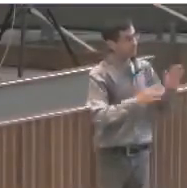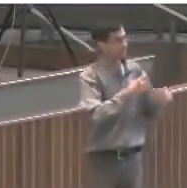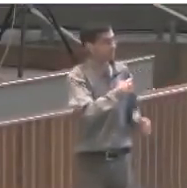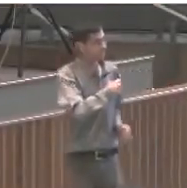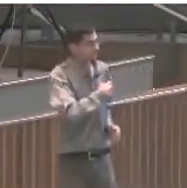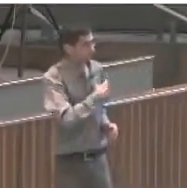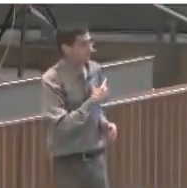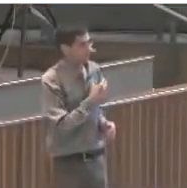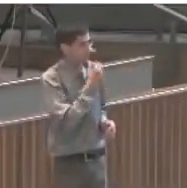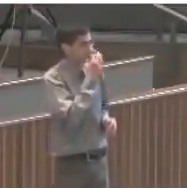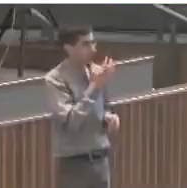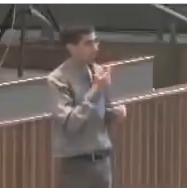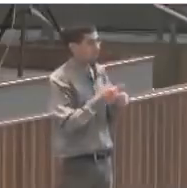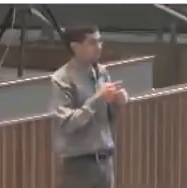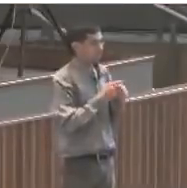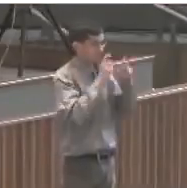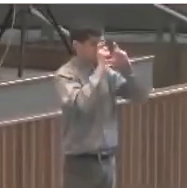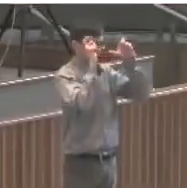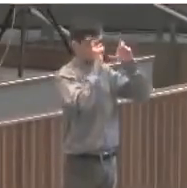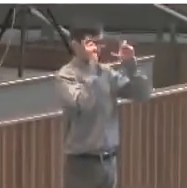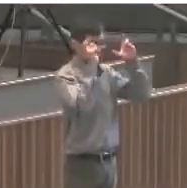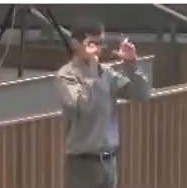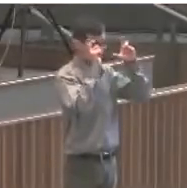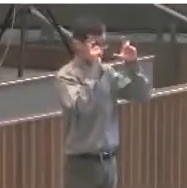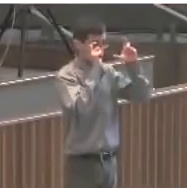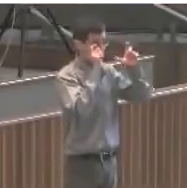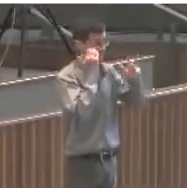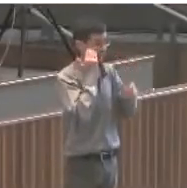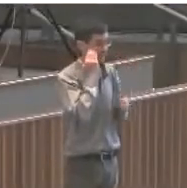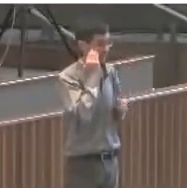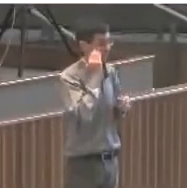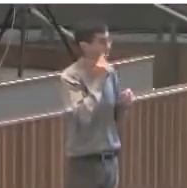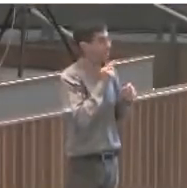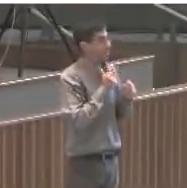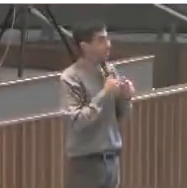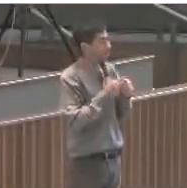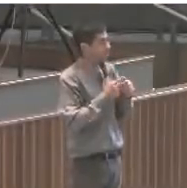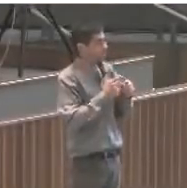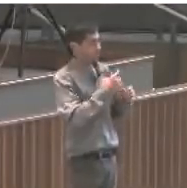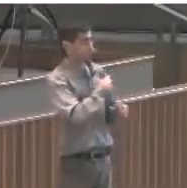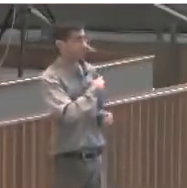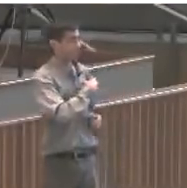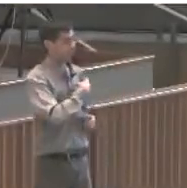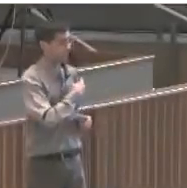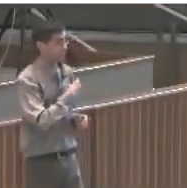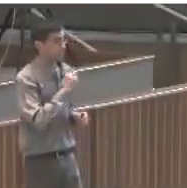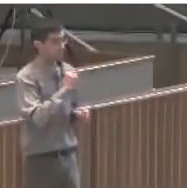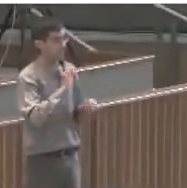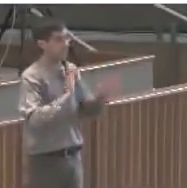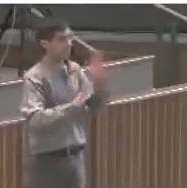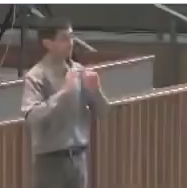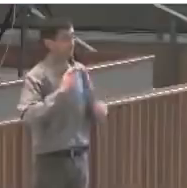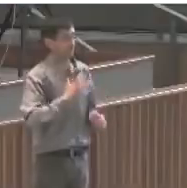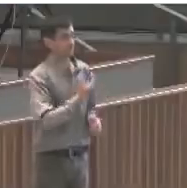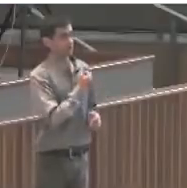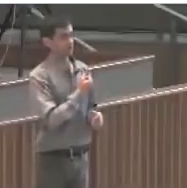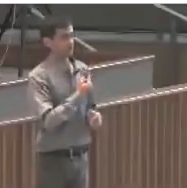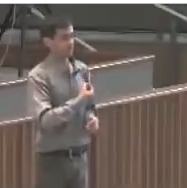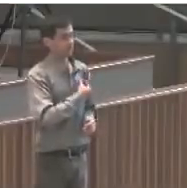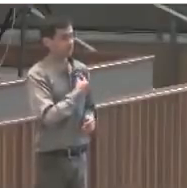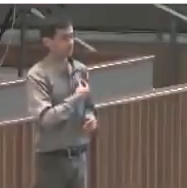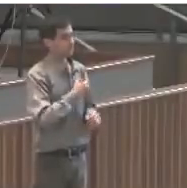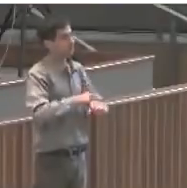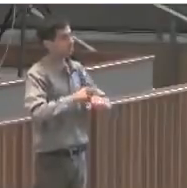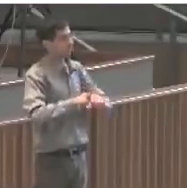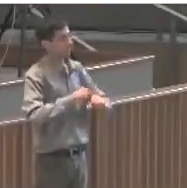medo mas e o medo pode é salvar a nossa vida em muitos momentos